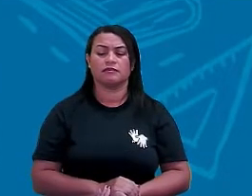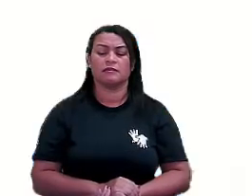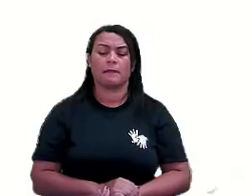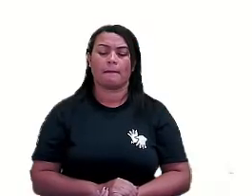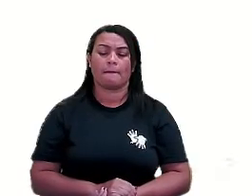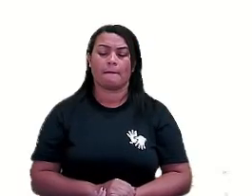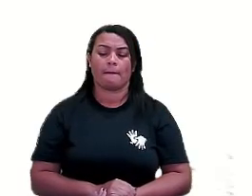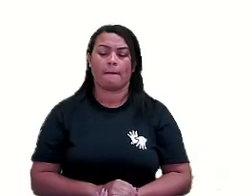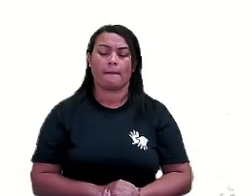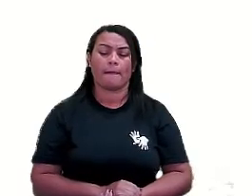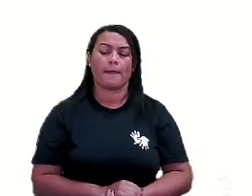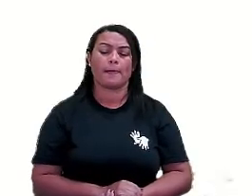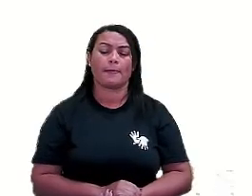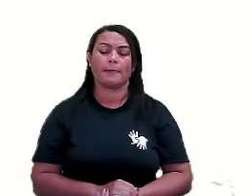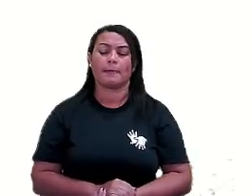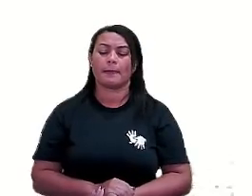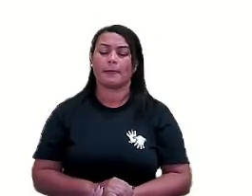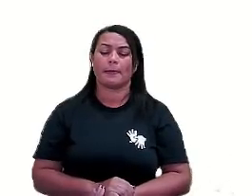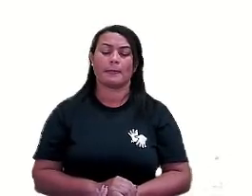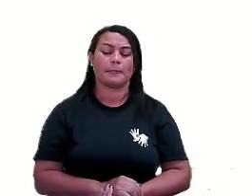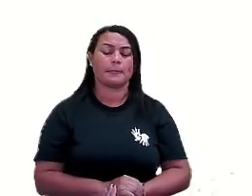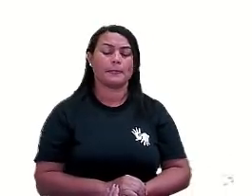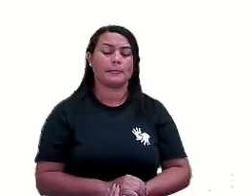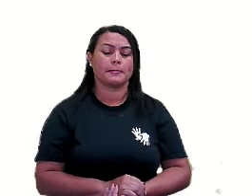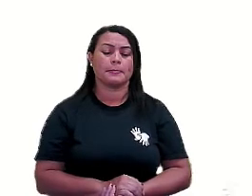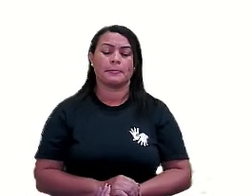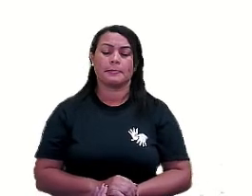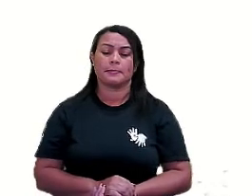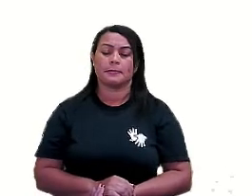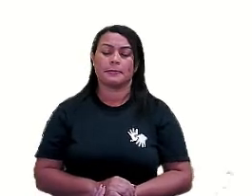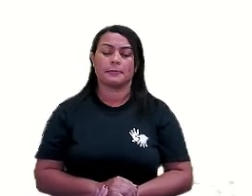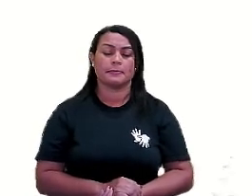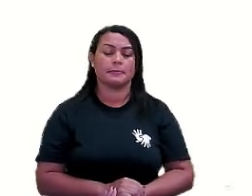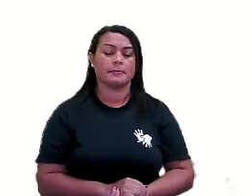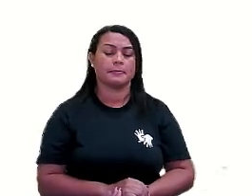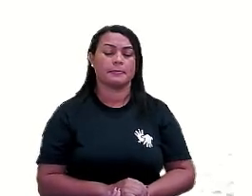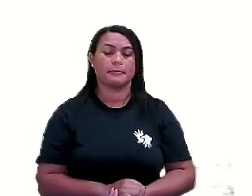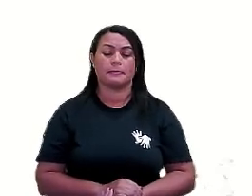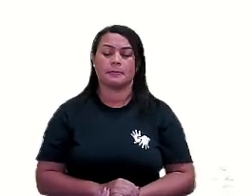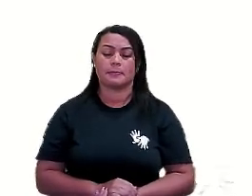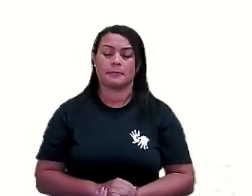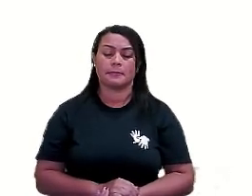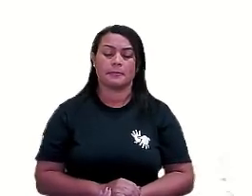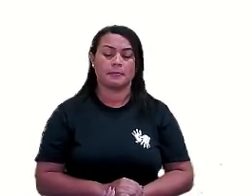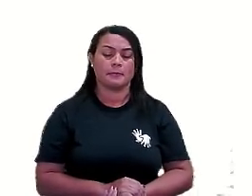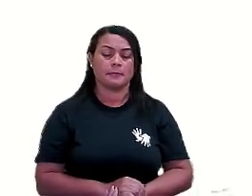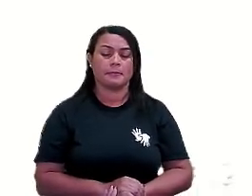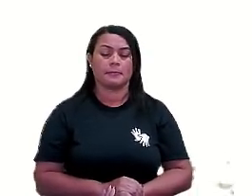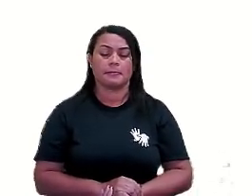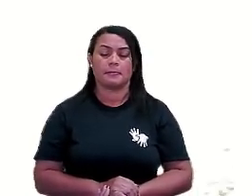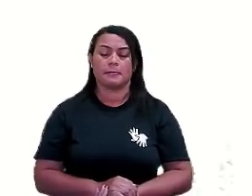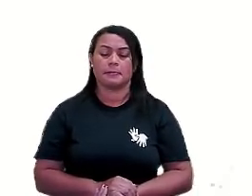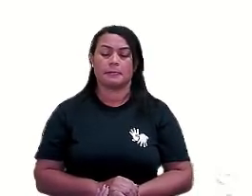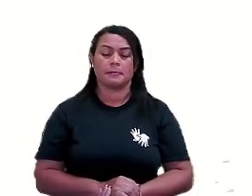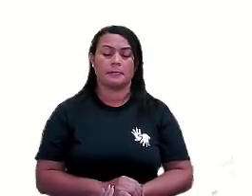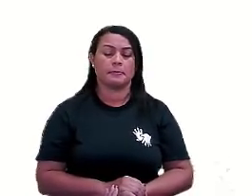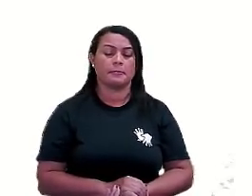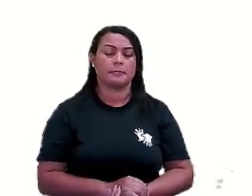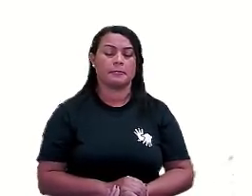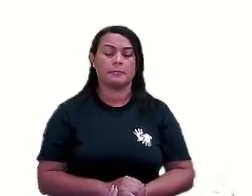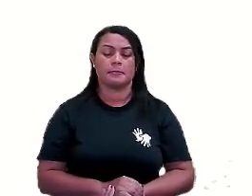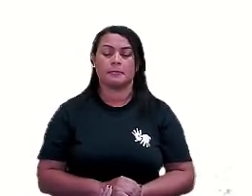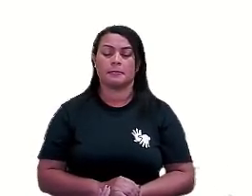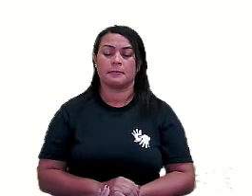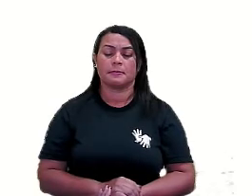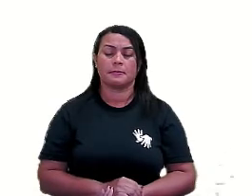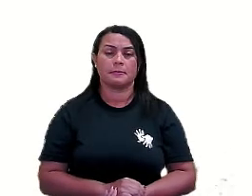to Pernambuco next weekend? A Jay responde. Can you believe she didn't back